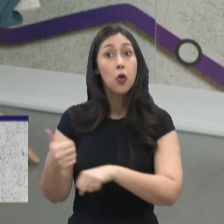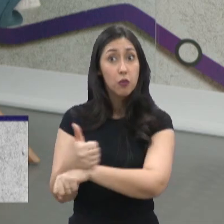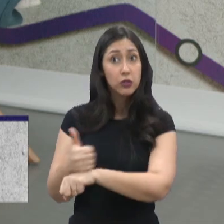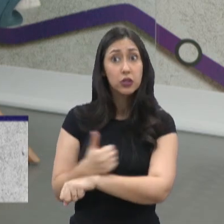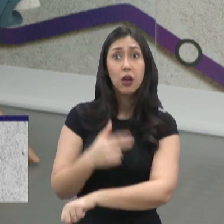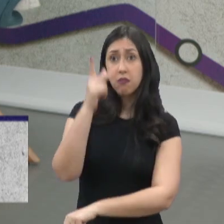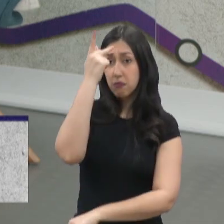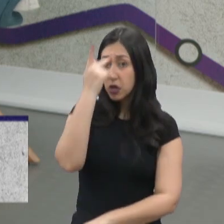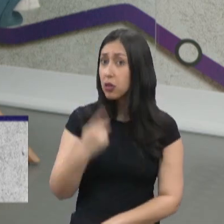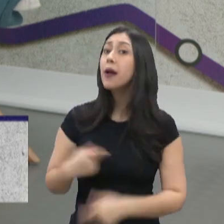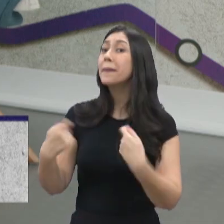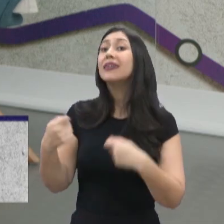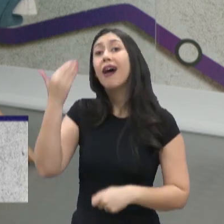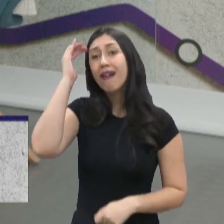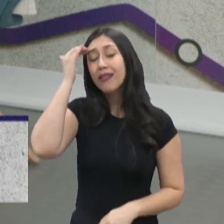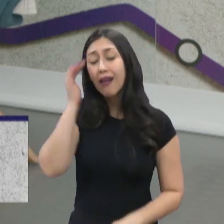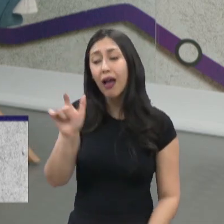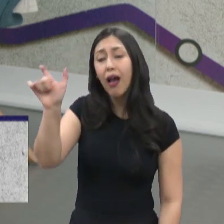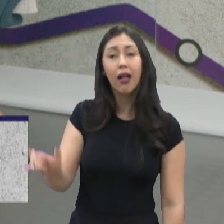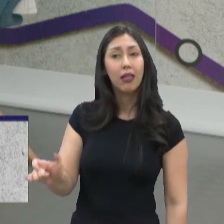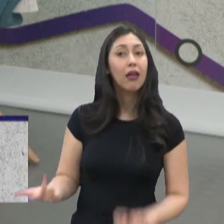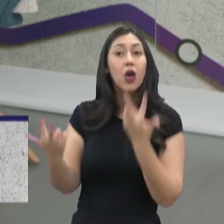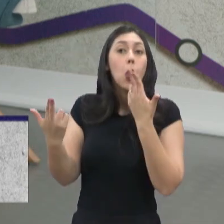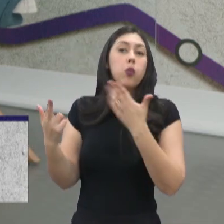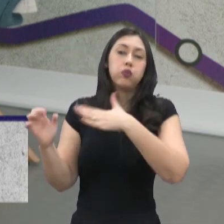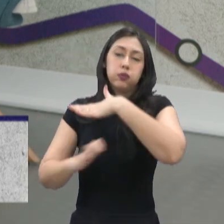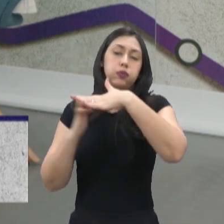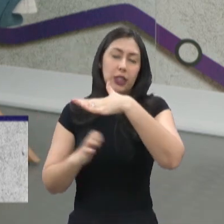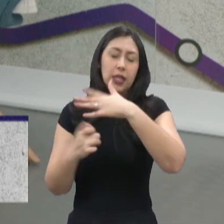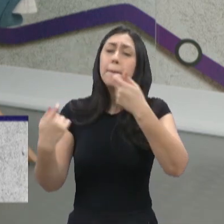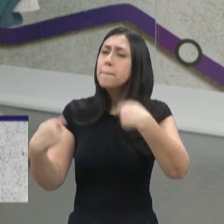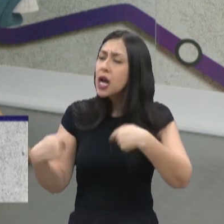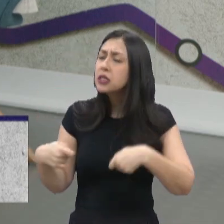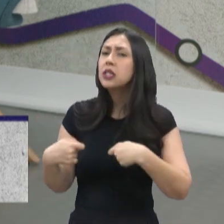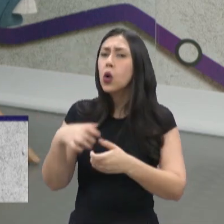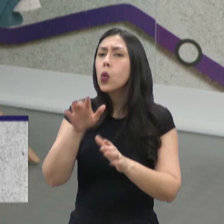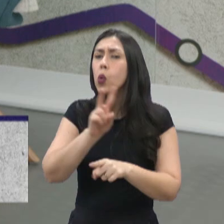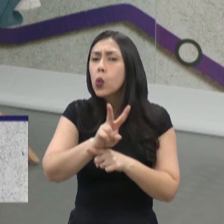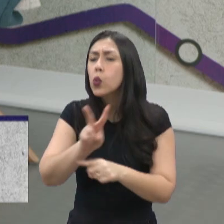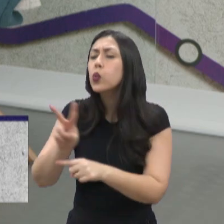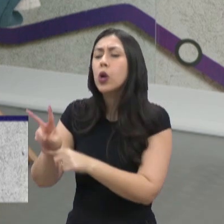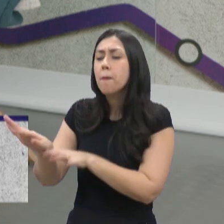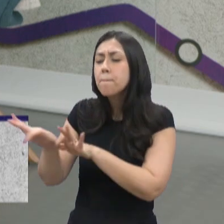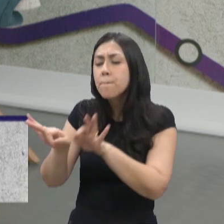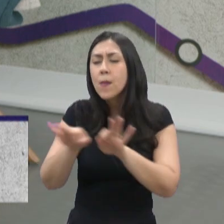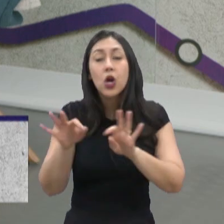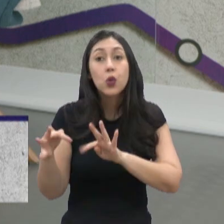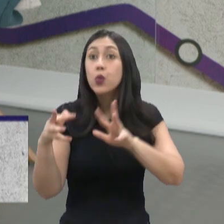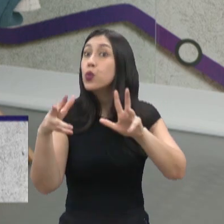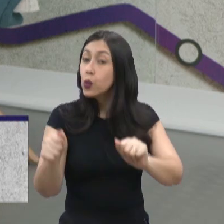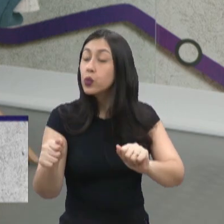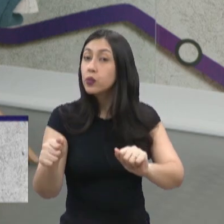precisa se ver como uma empresa. Ele precisa ter esse cuidado e carinho em todos os setores para que ele prospere de maneira diferenciada no